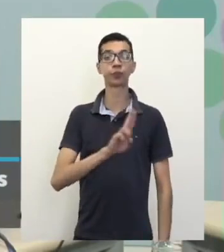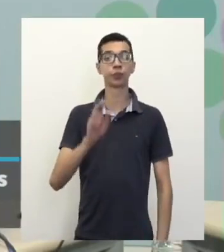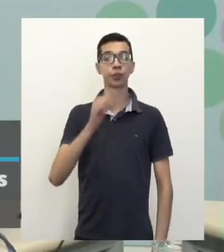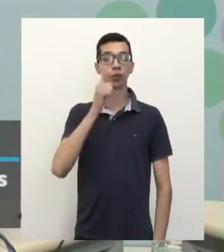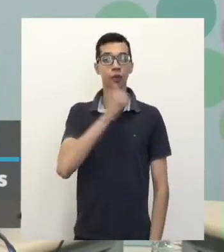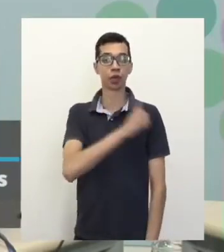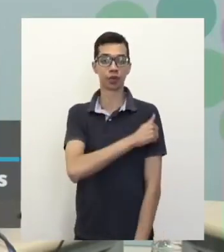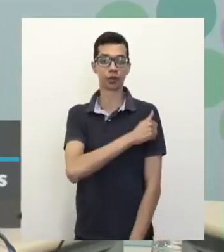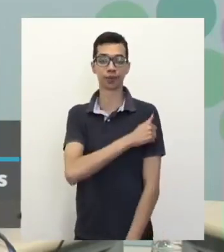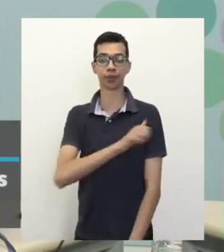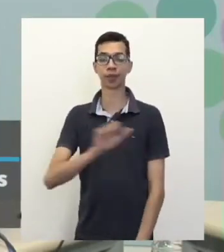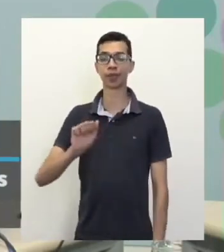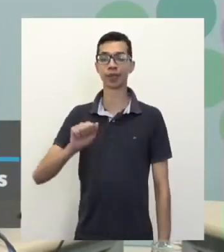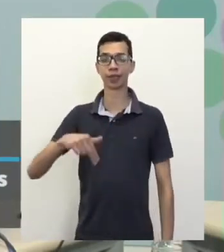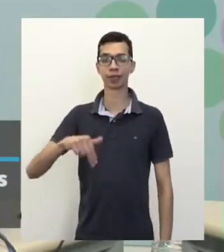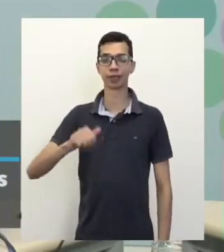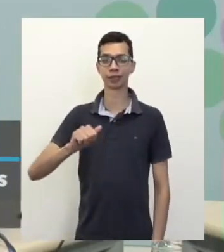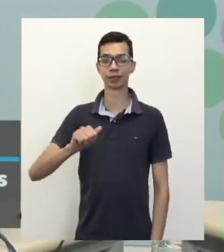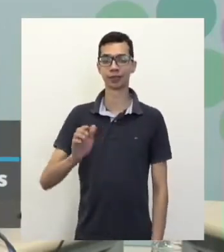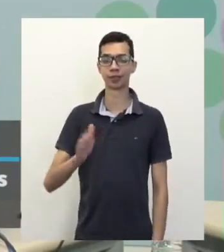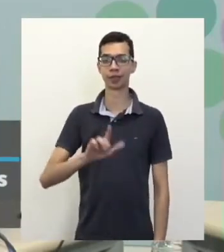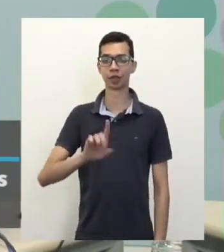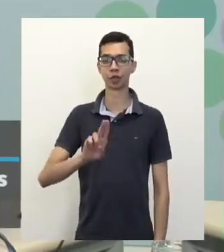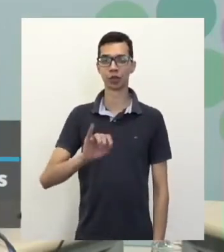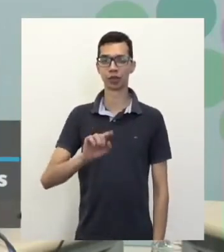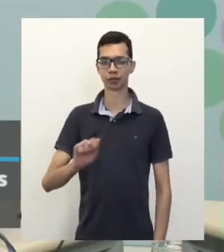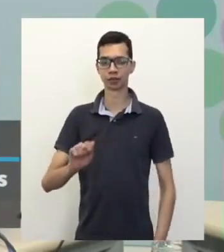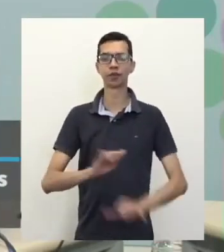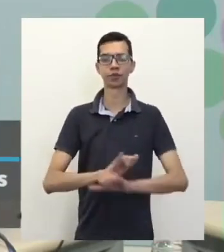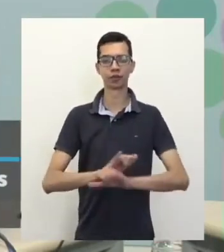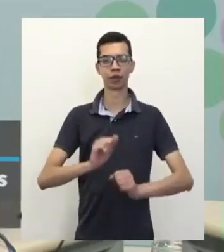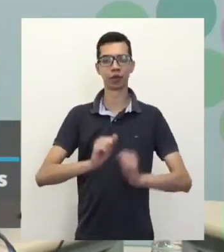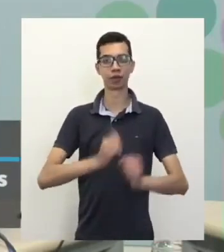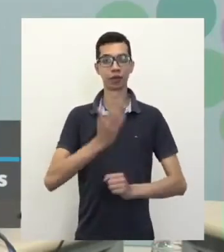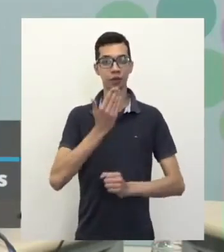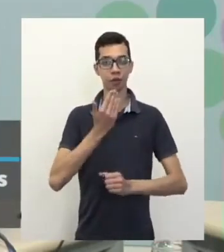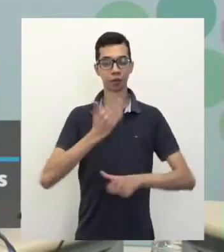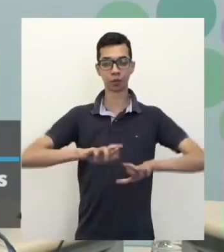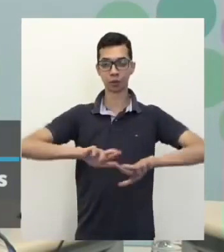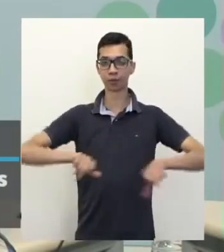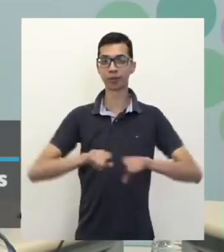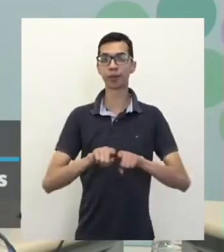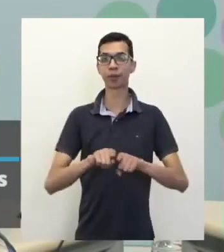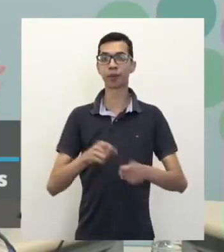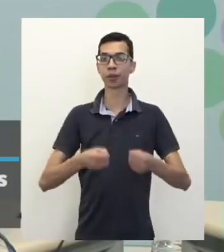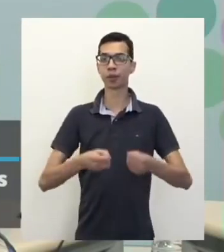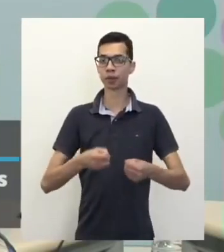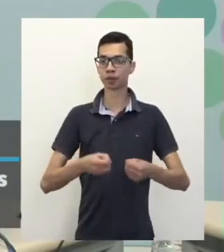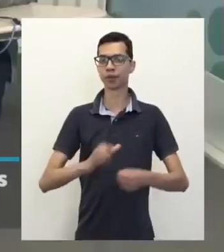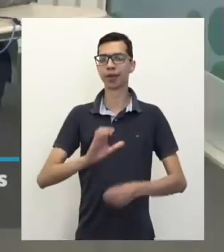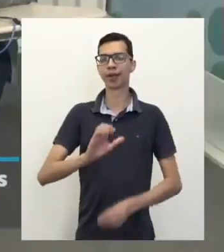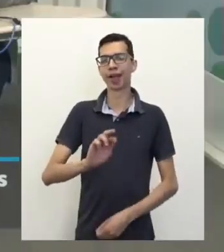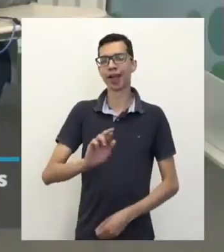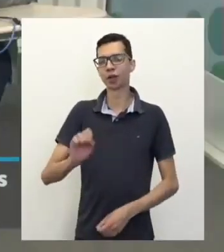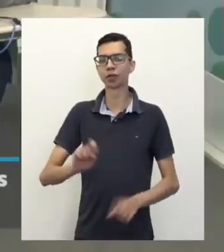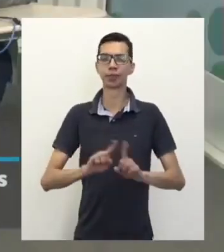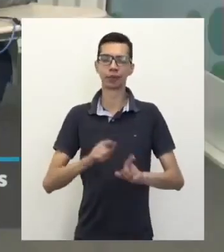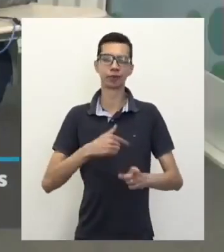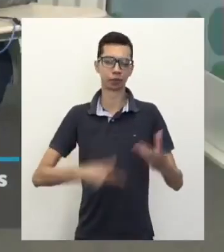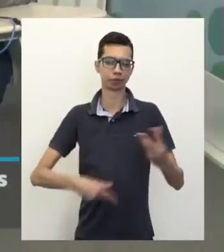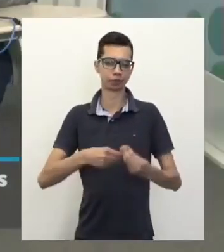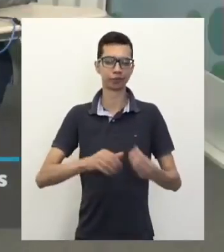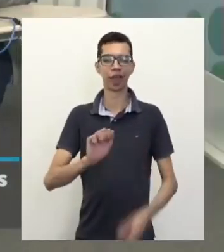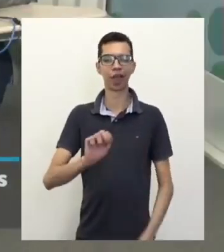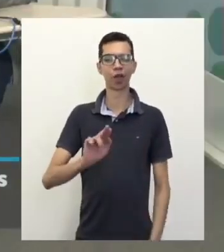Ana Luísa colocou indústrias alimentícias e automobilísticas. Ela colocou carros, mas eu dei uma incrementada